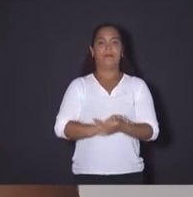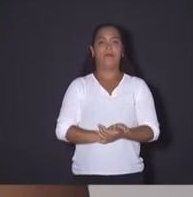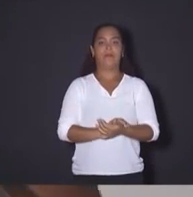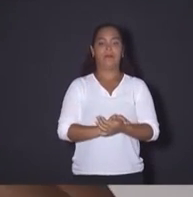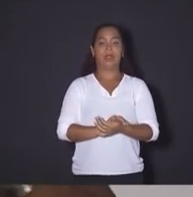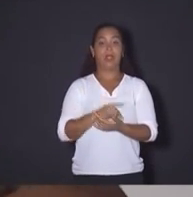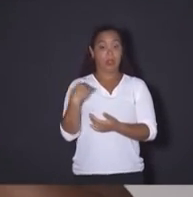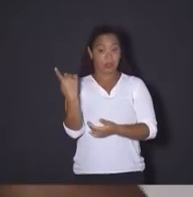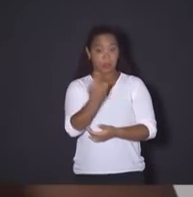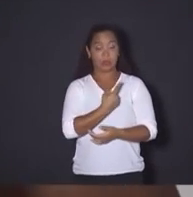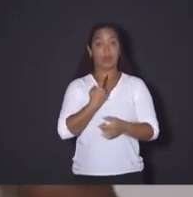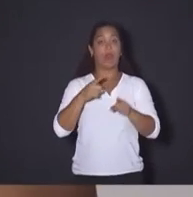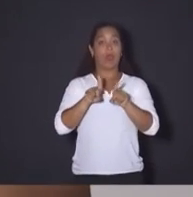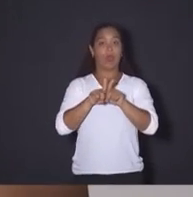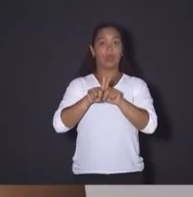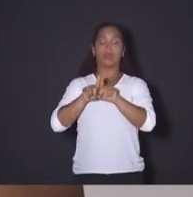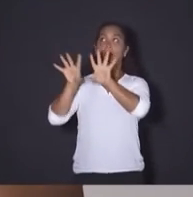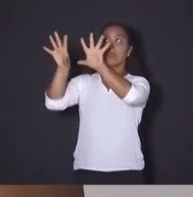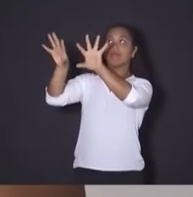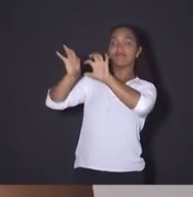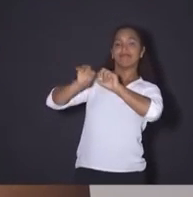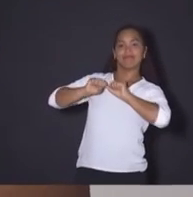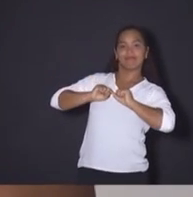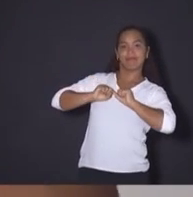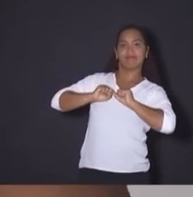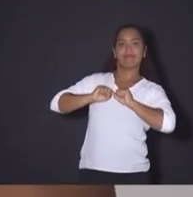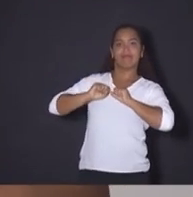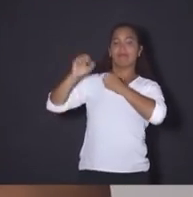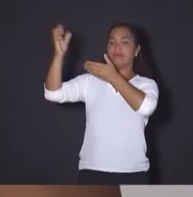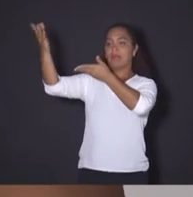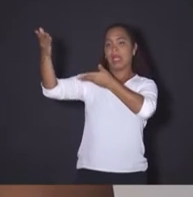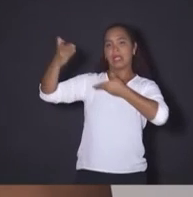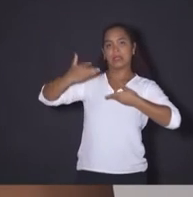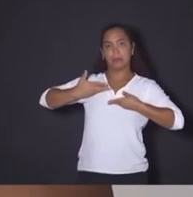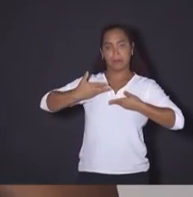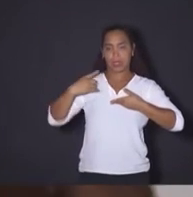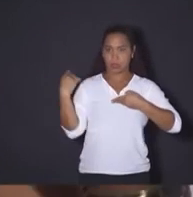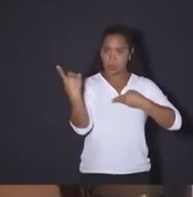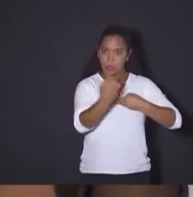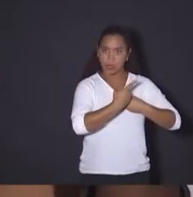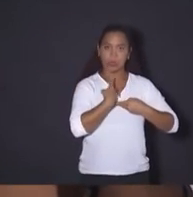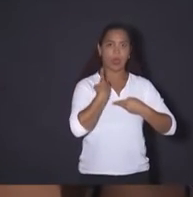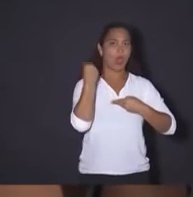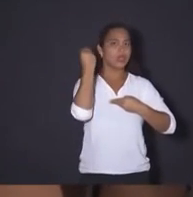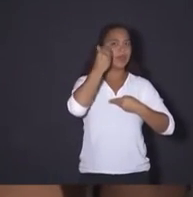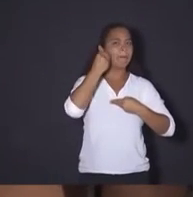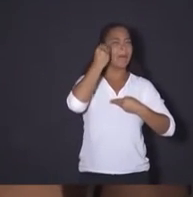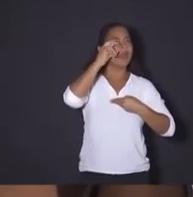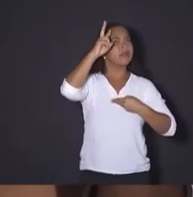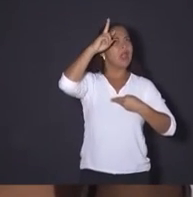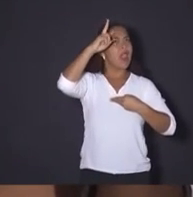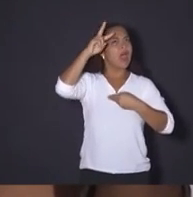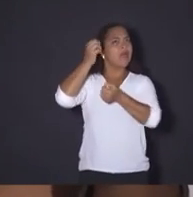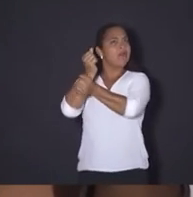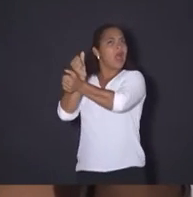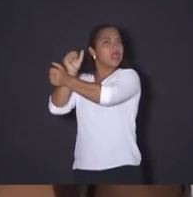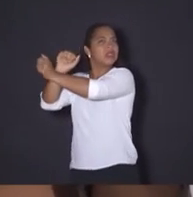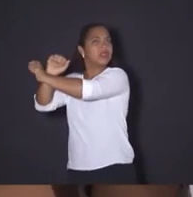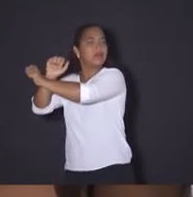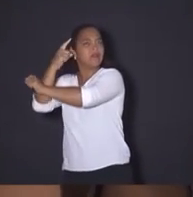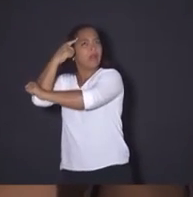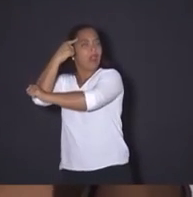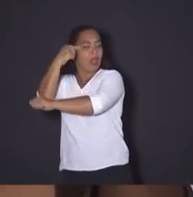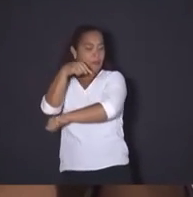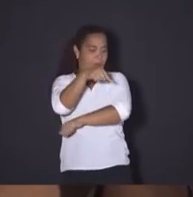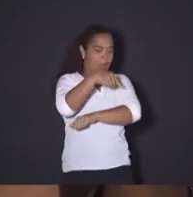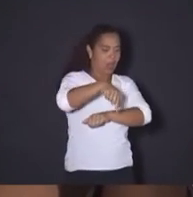nós somos herdeiros disso nós não somos uma experiência em que as pessoas quando lembra de escravo lembra de nós